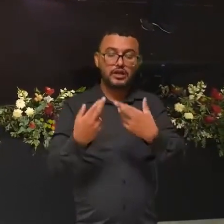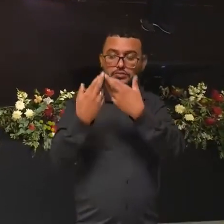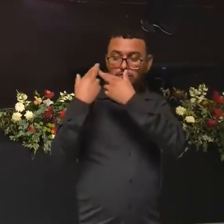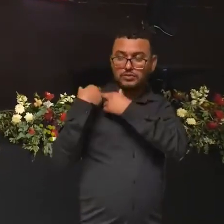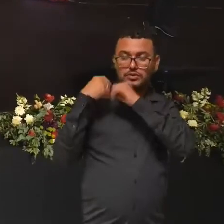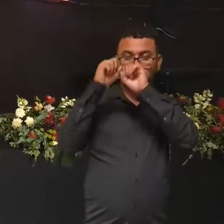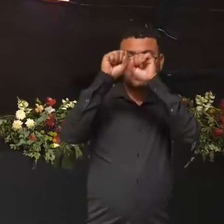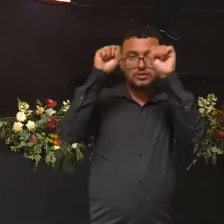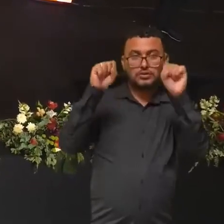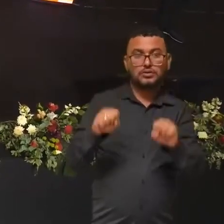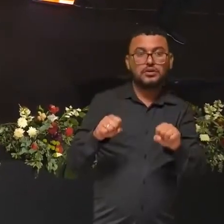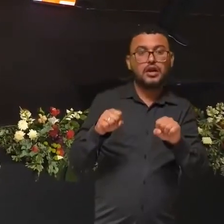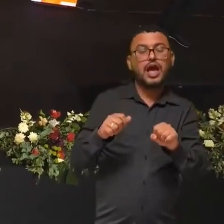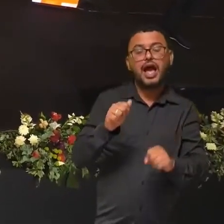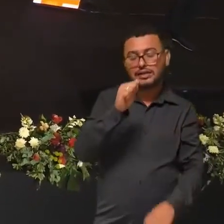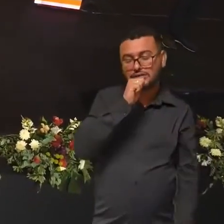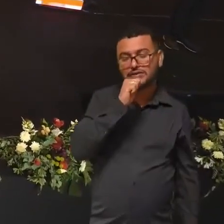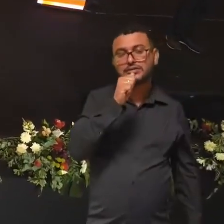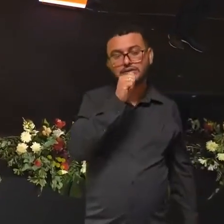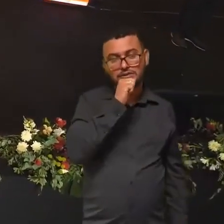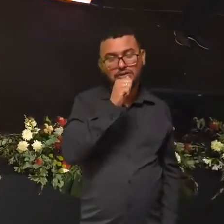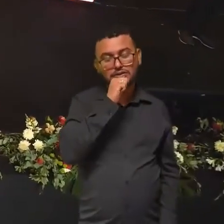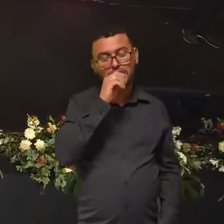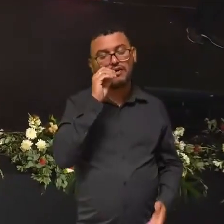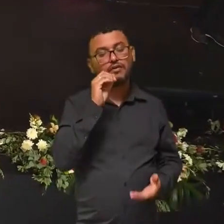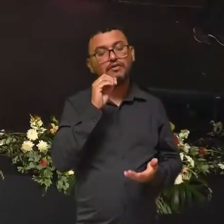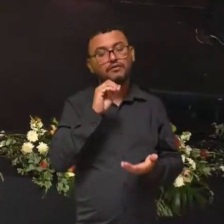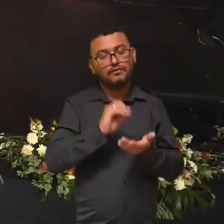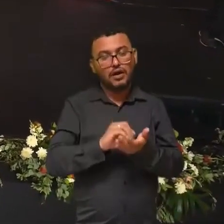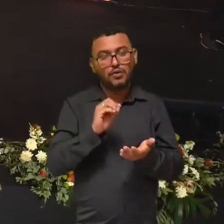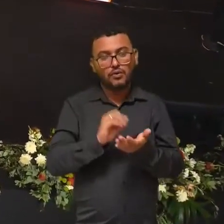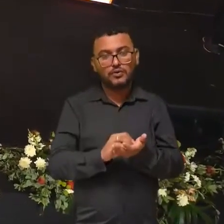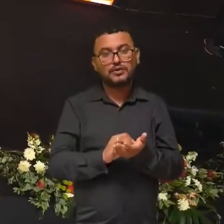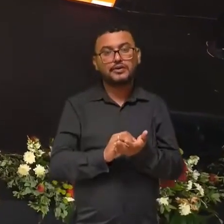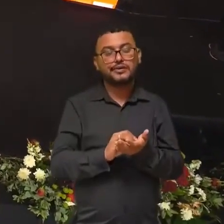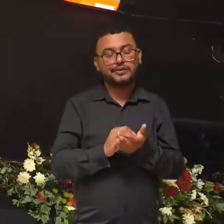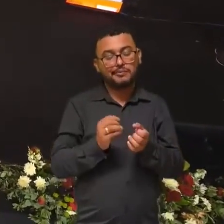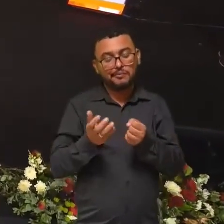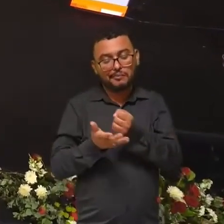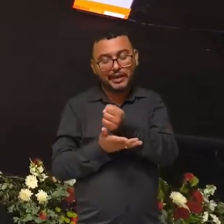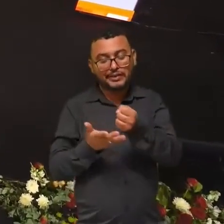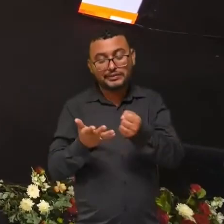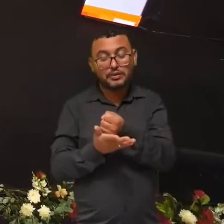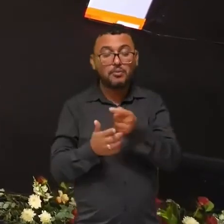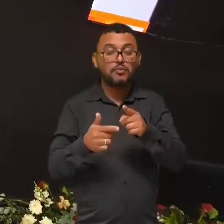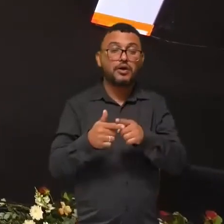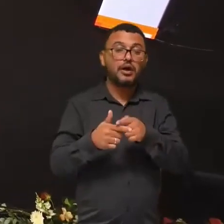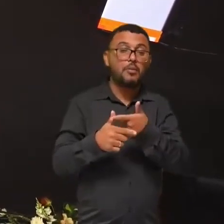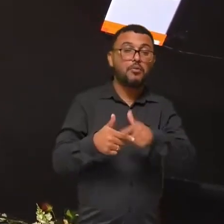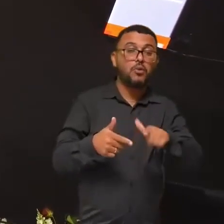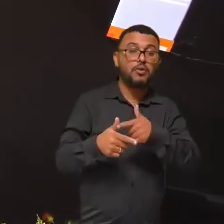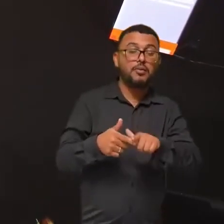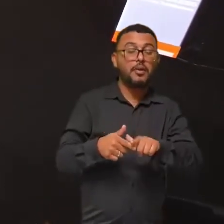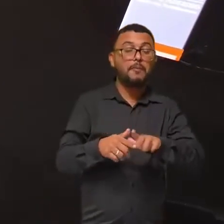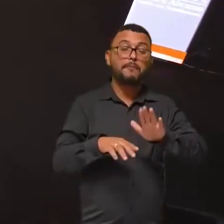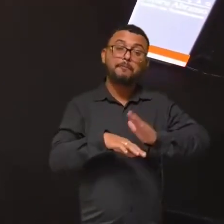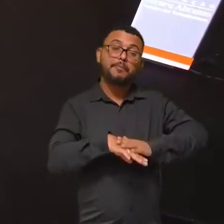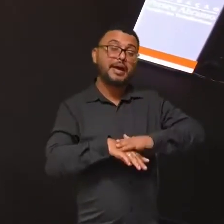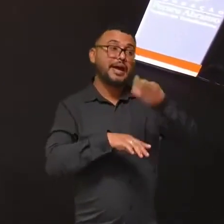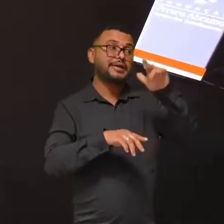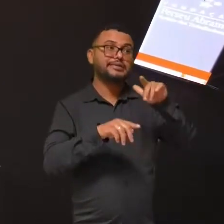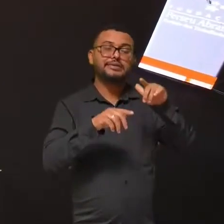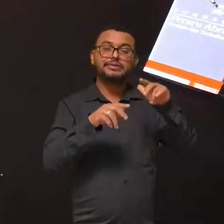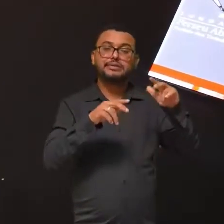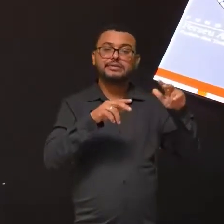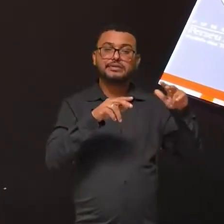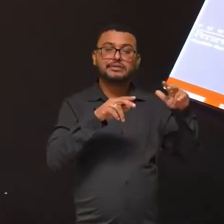está arranhando a superfície de um problema quando debate a contenção de